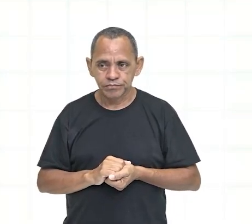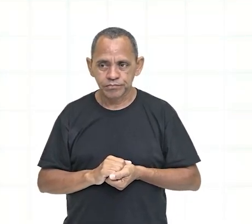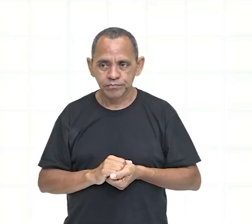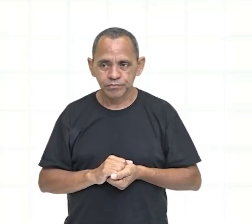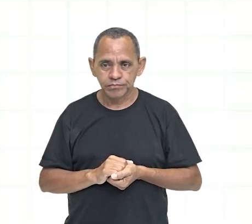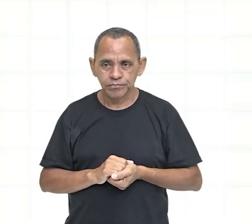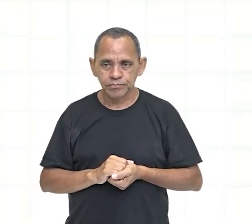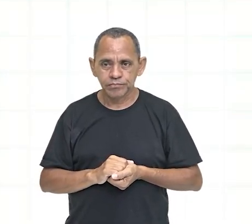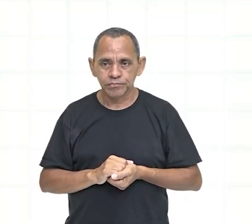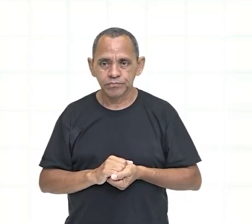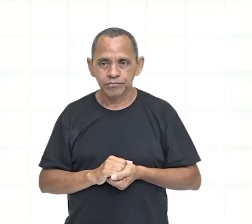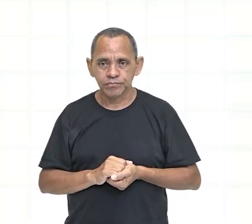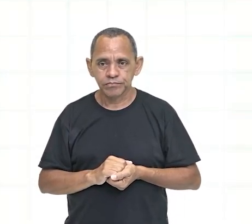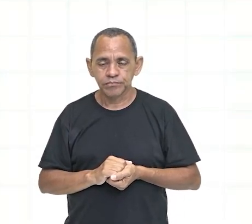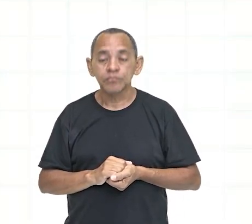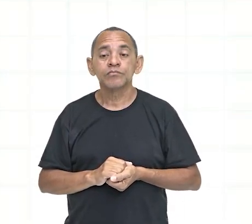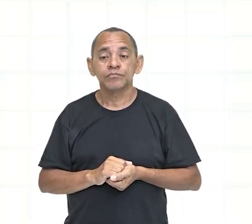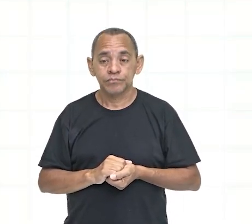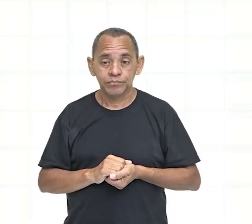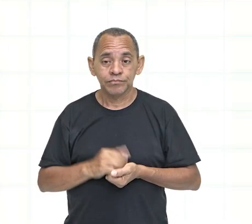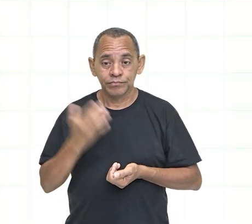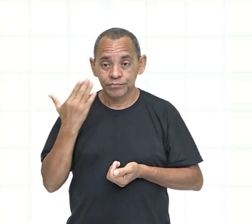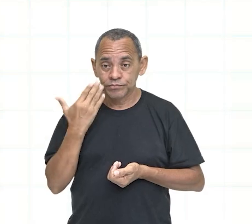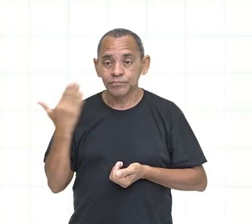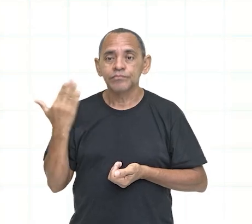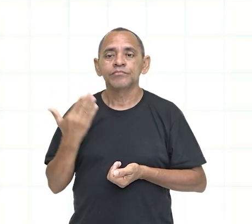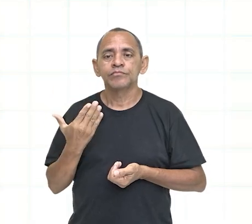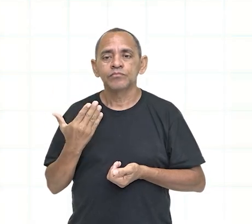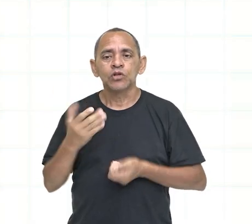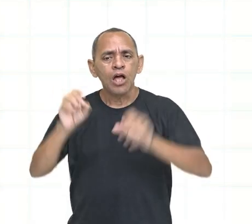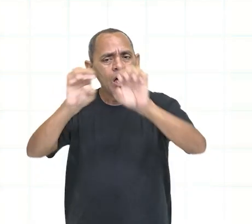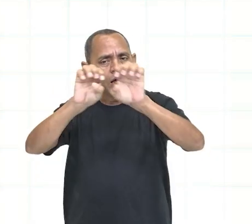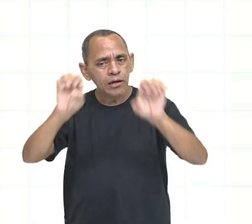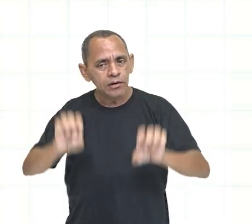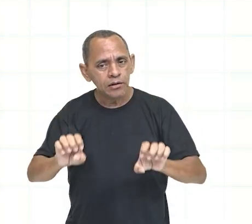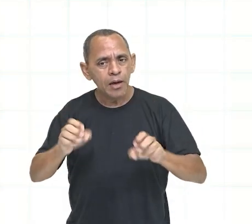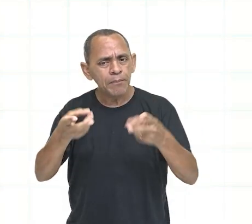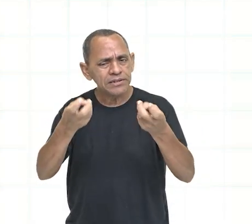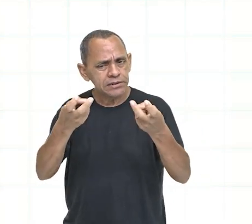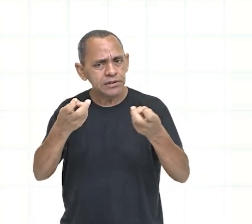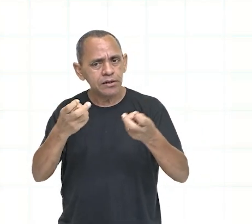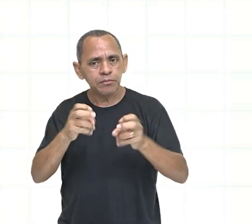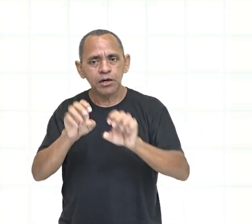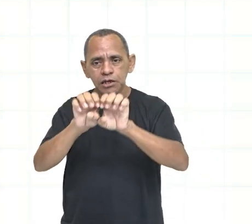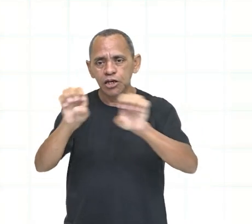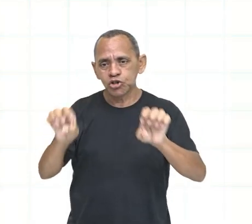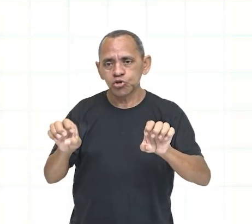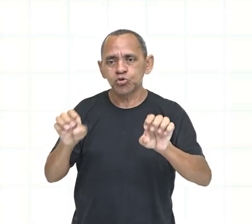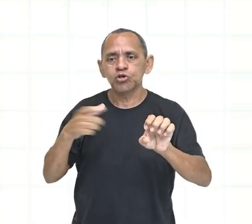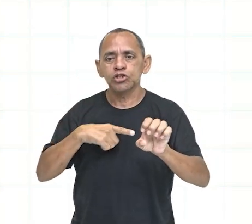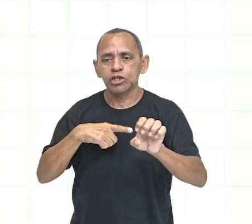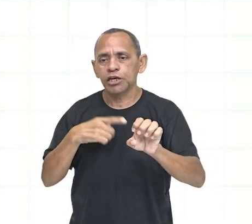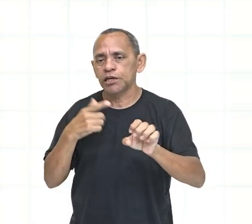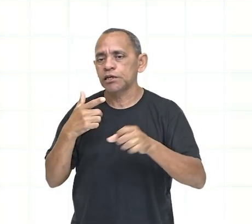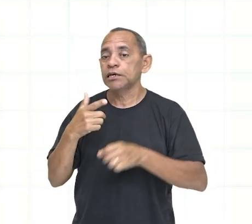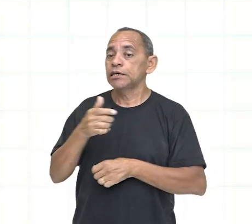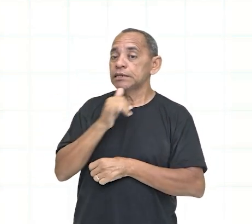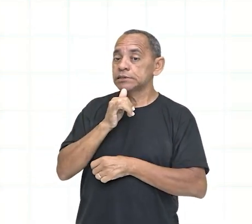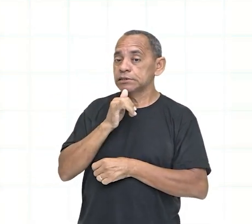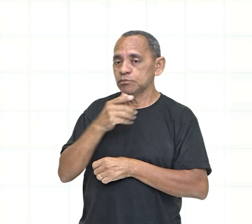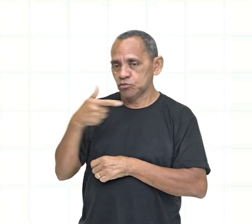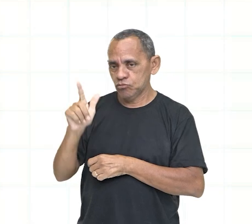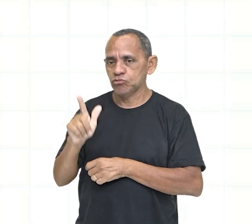Então tem aqui, ó, if mais simple past mais modal verb mais infinitive. Olha só o exemplo. If they